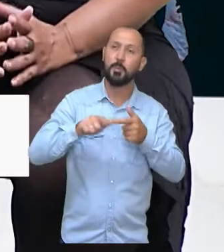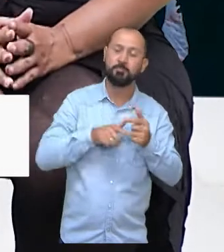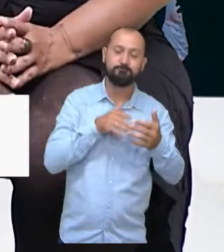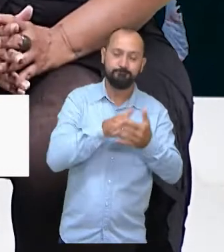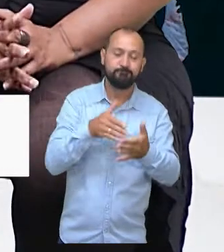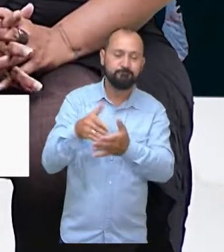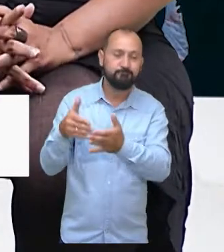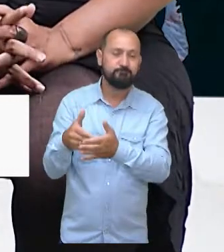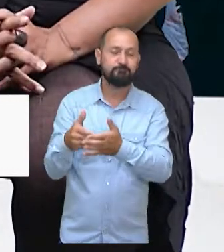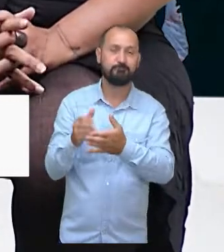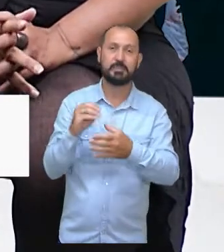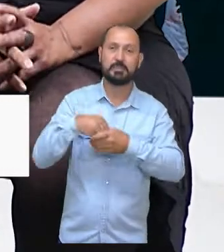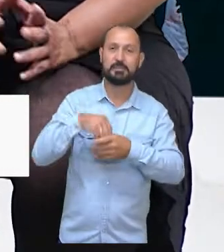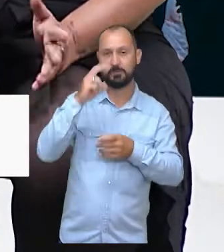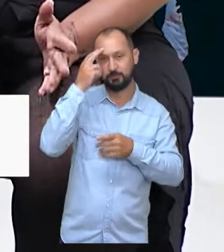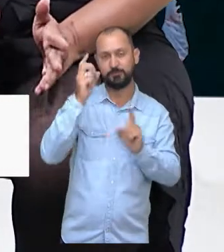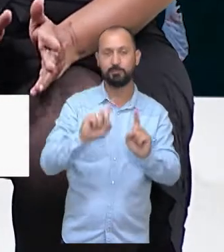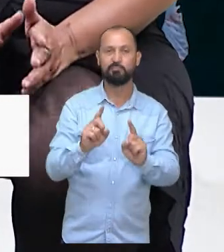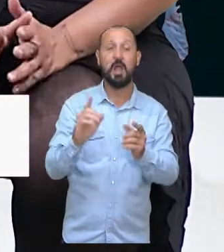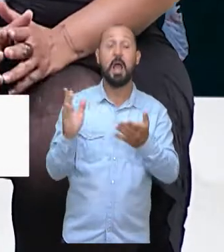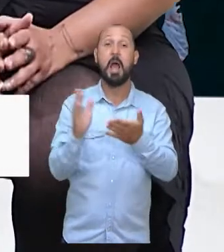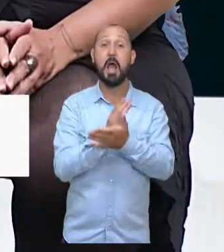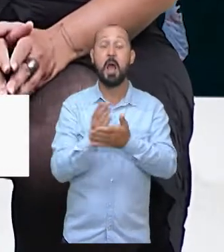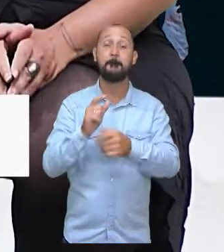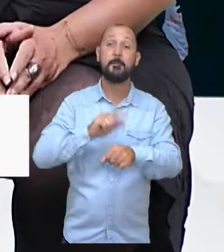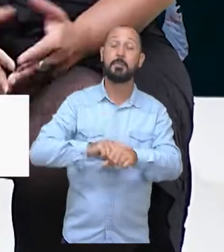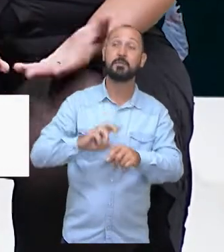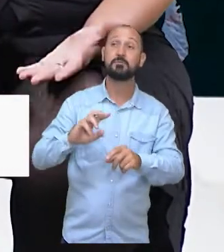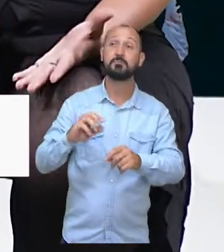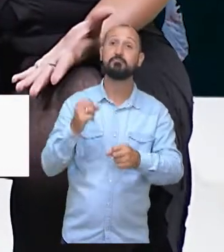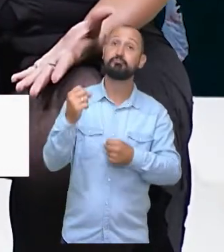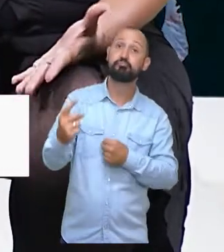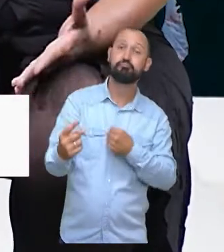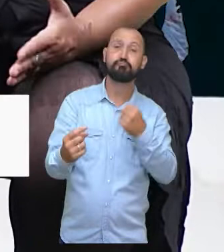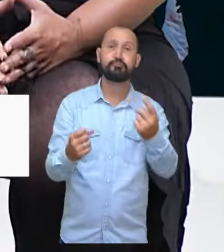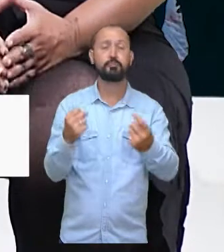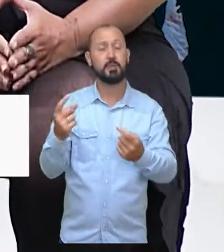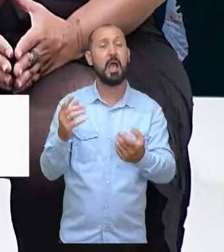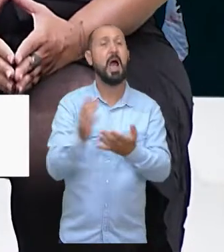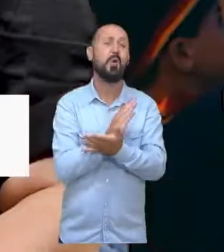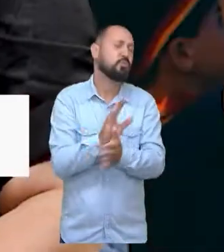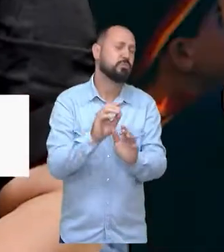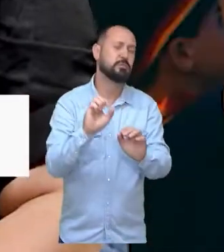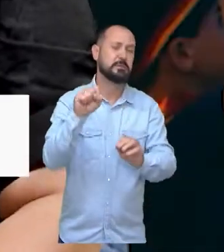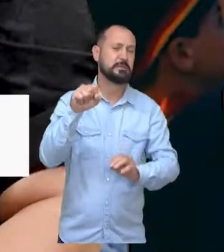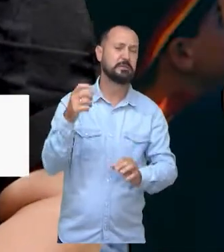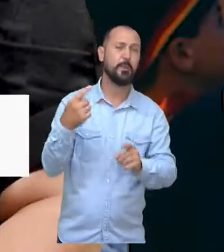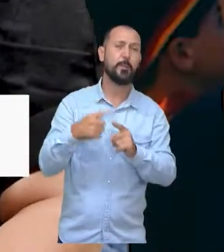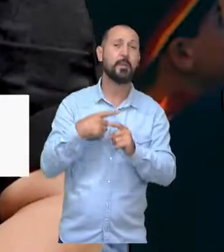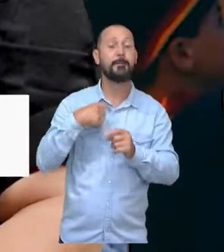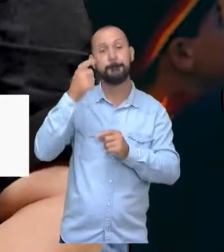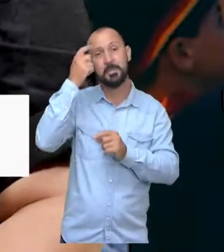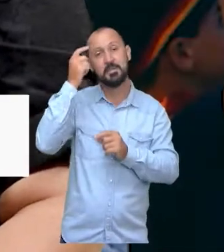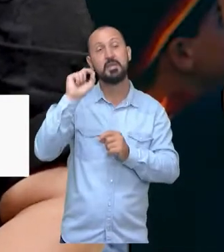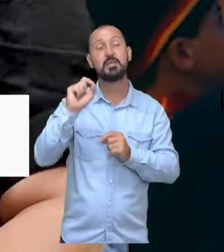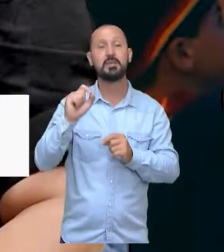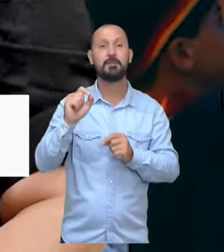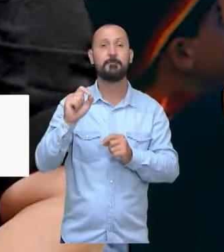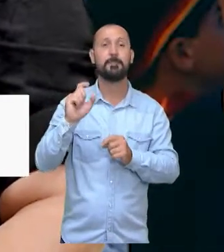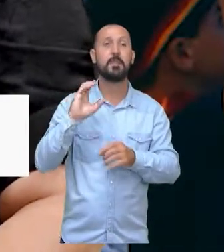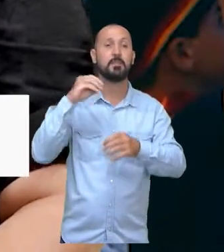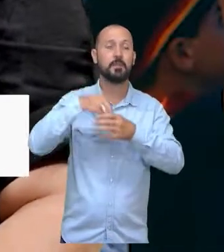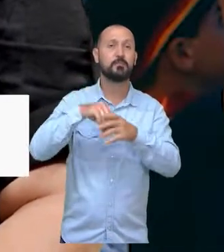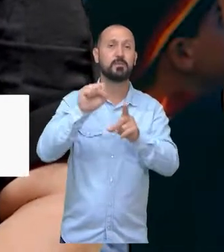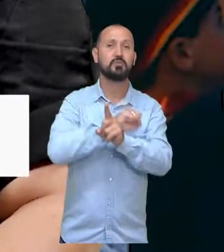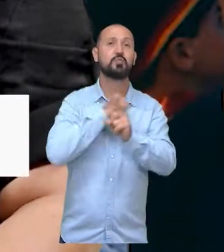entrave ou algum tipo de preconceito maior. Existem situações de algumas pessoas, claro, né? Porque, infelizmente, a gente tem que partir do pressuposto que a